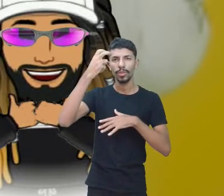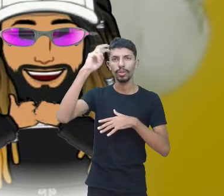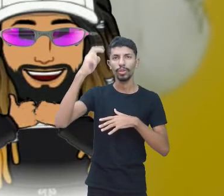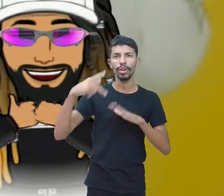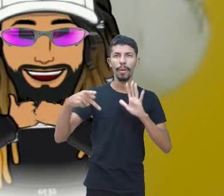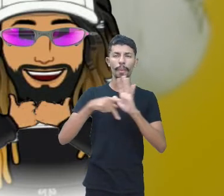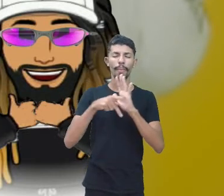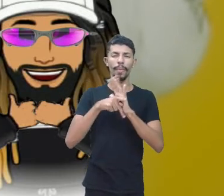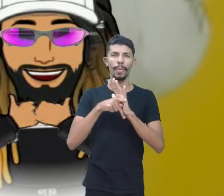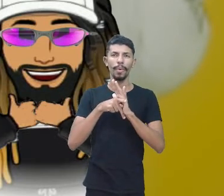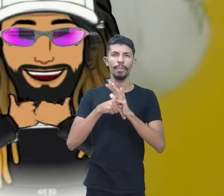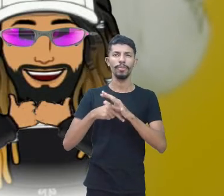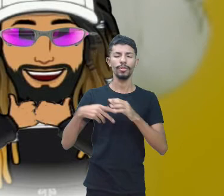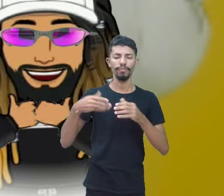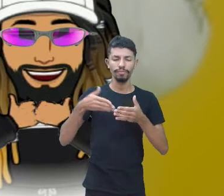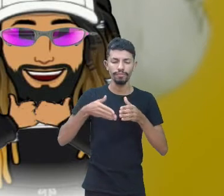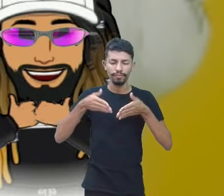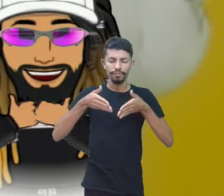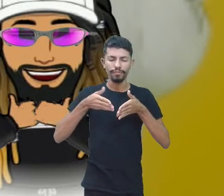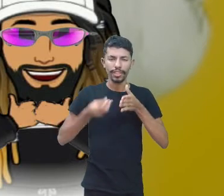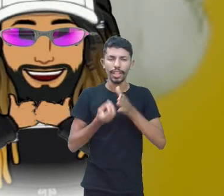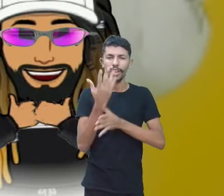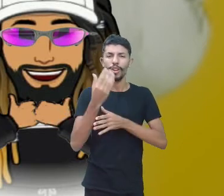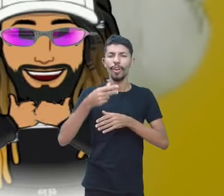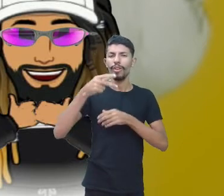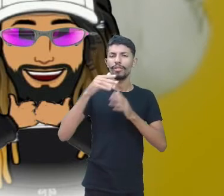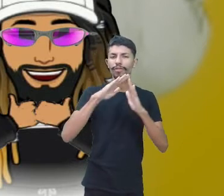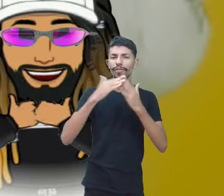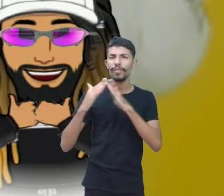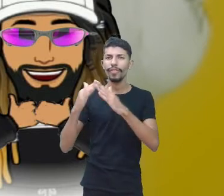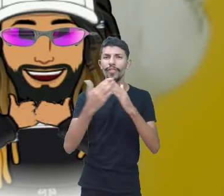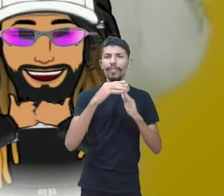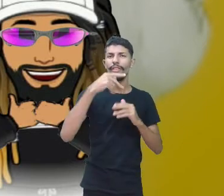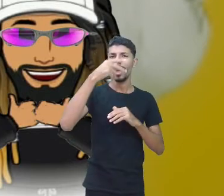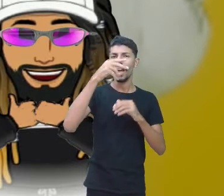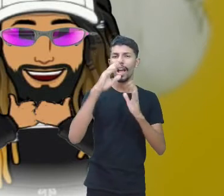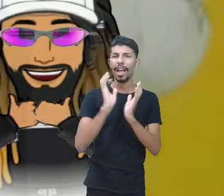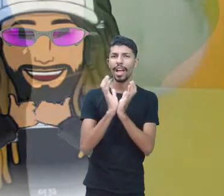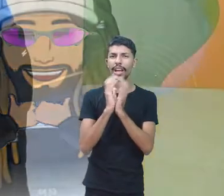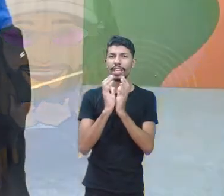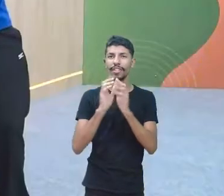Brasil. Mas como é que ele surge, como é que